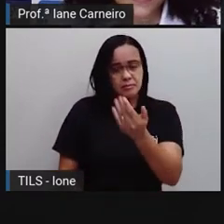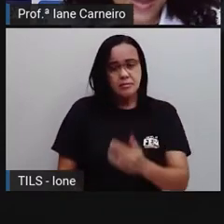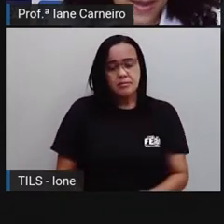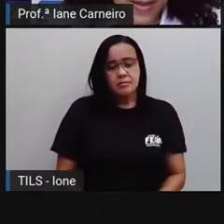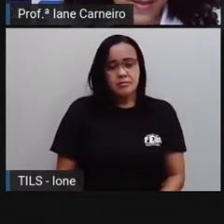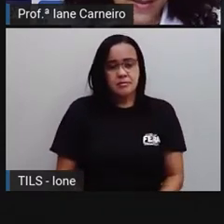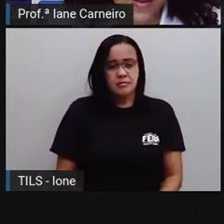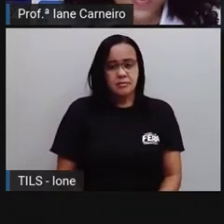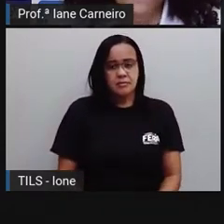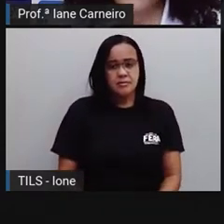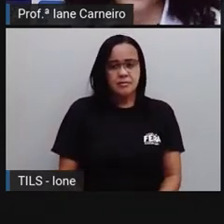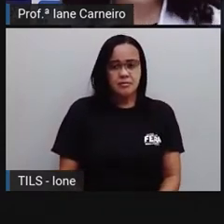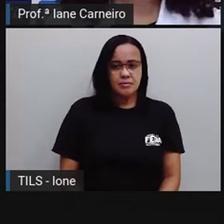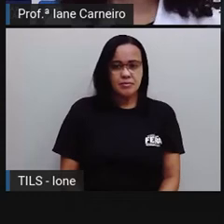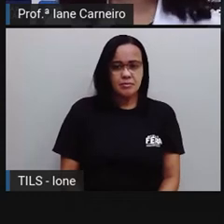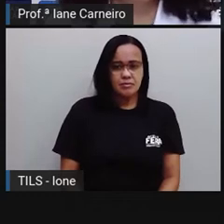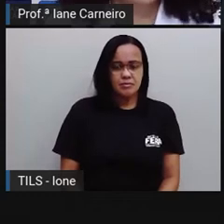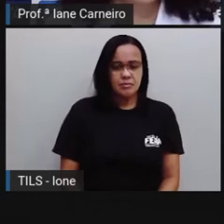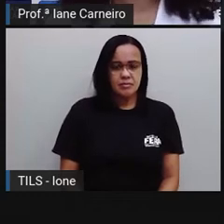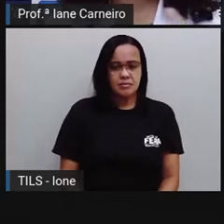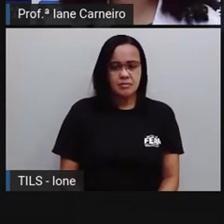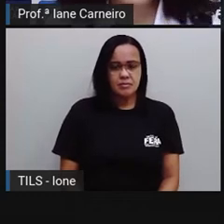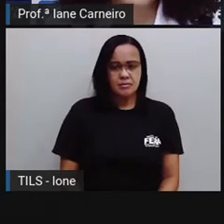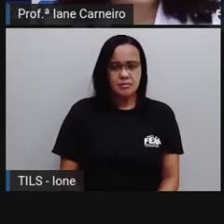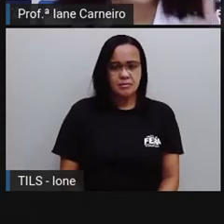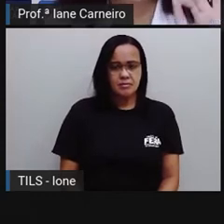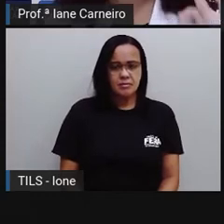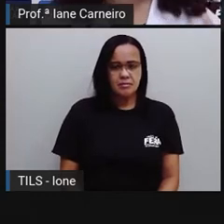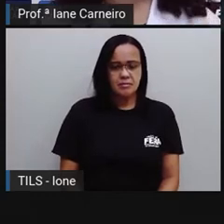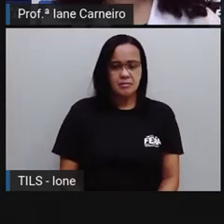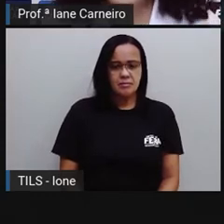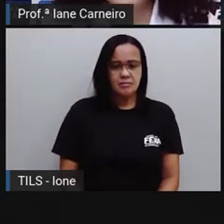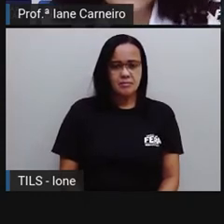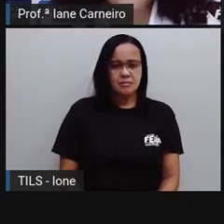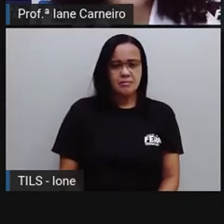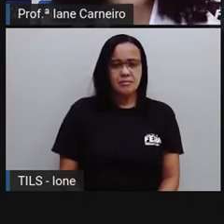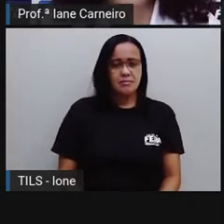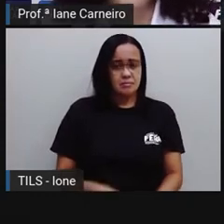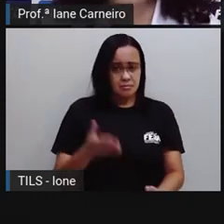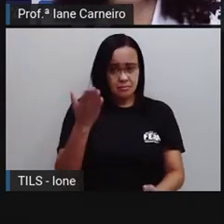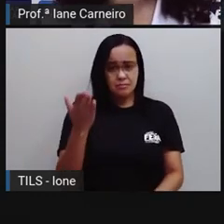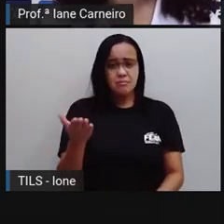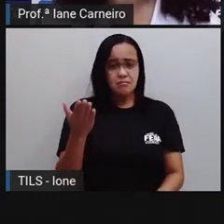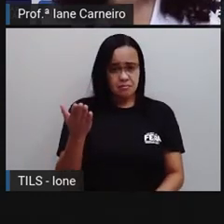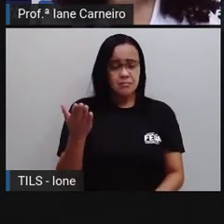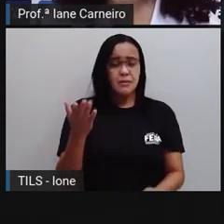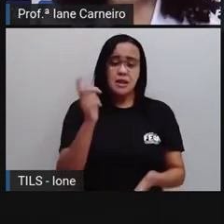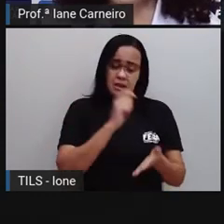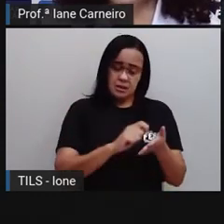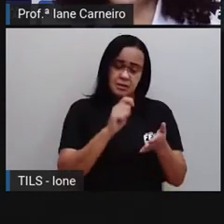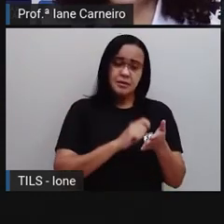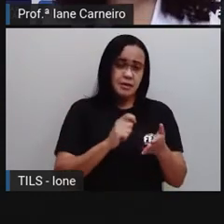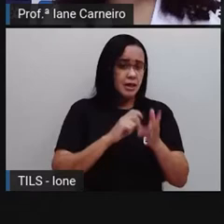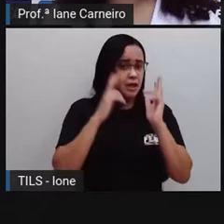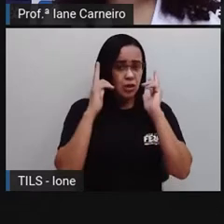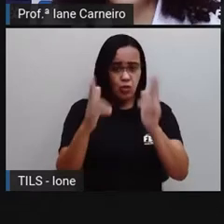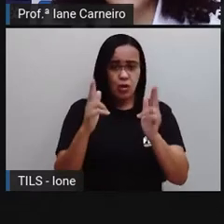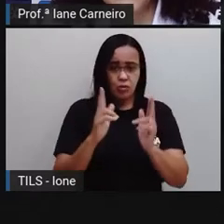p sol ontem não tenho dúvida é assim que escreve futebol ó